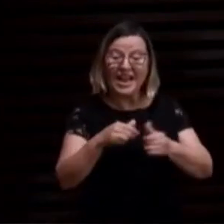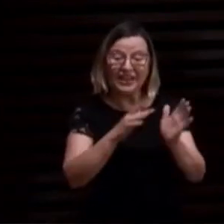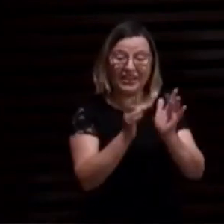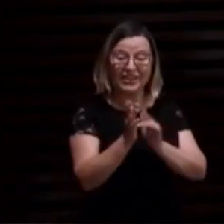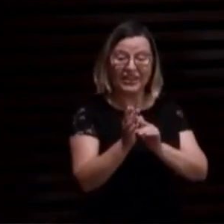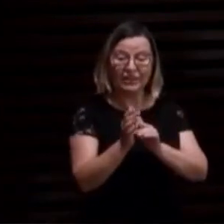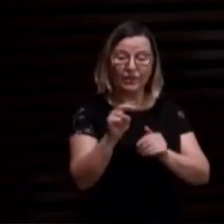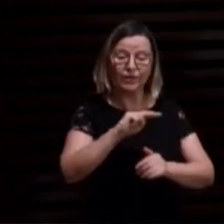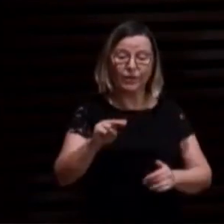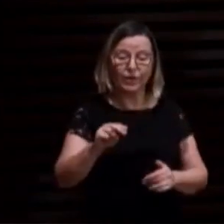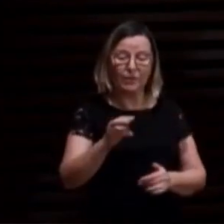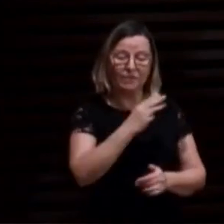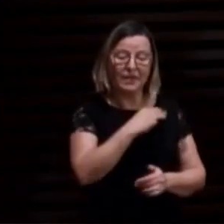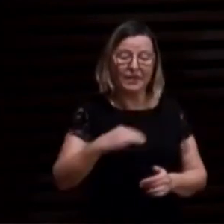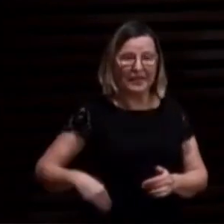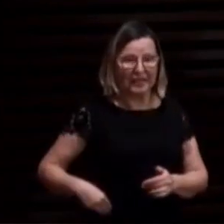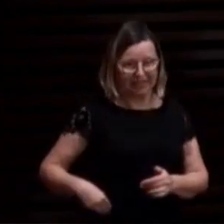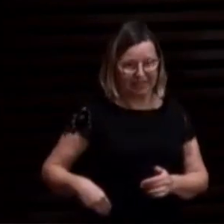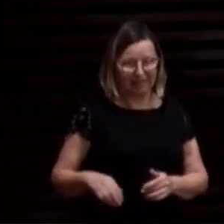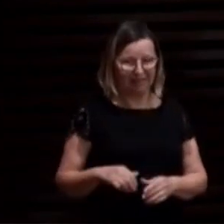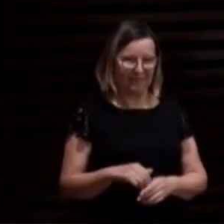de Nazaré?